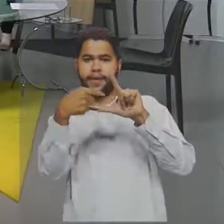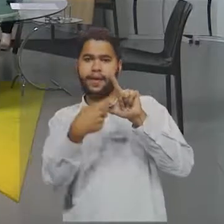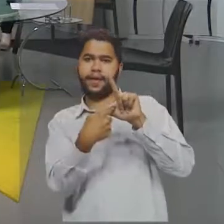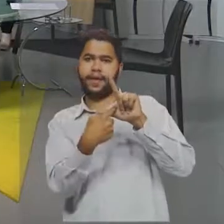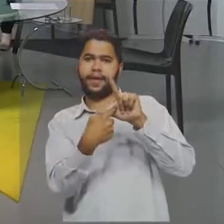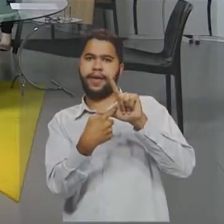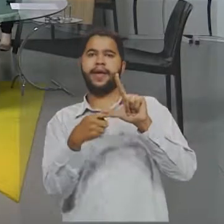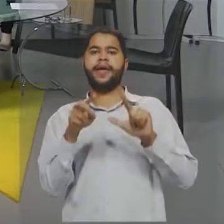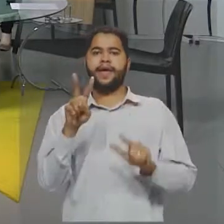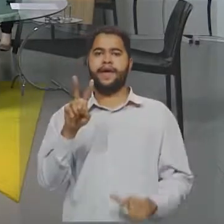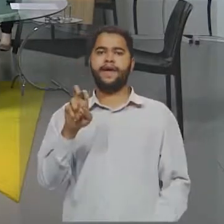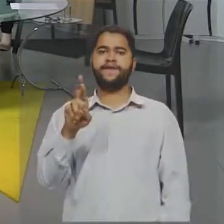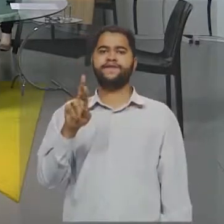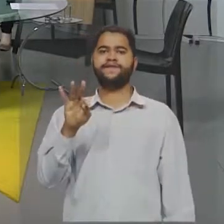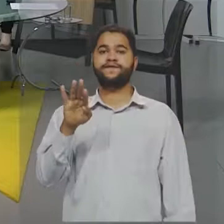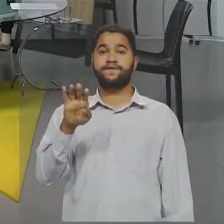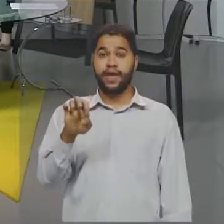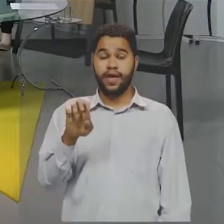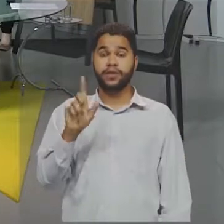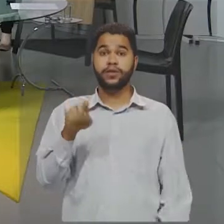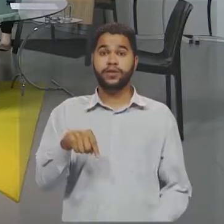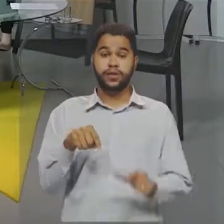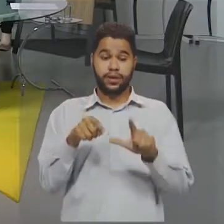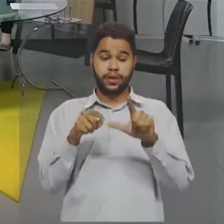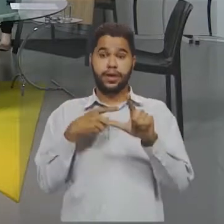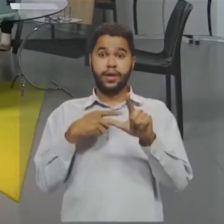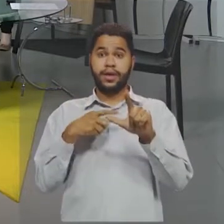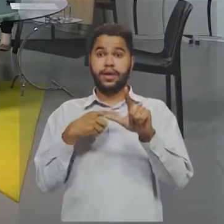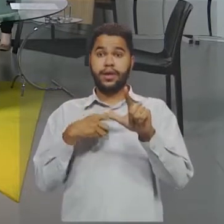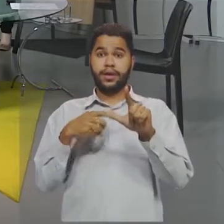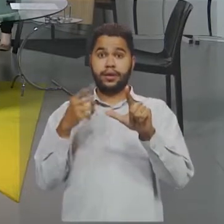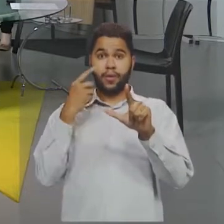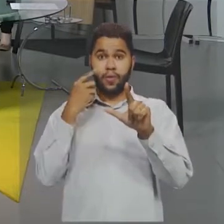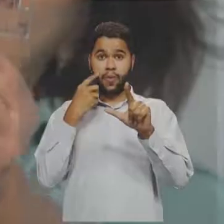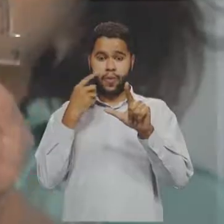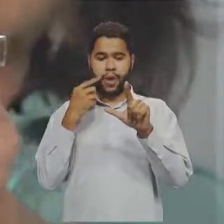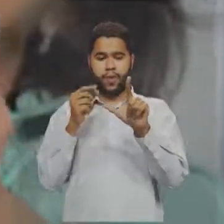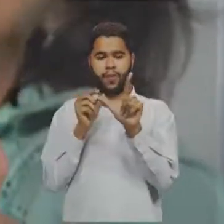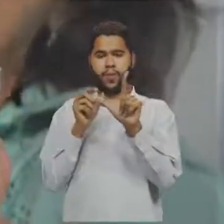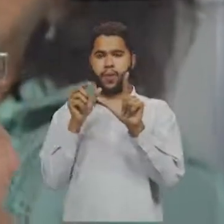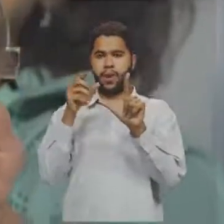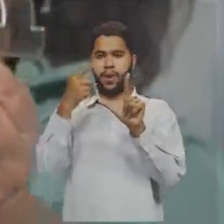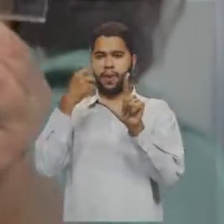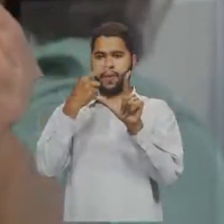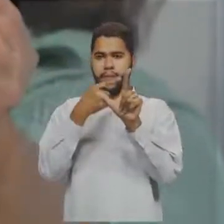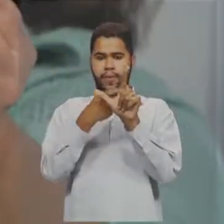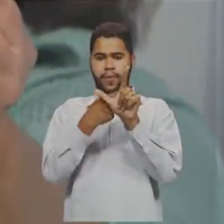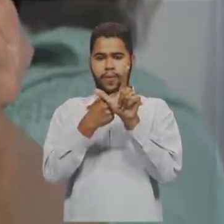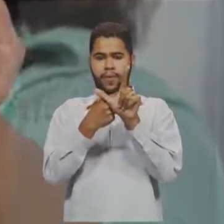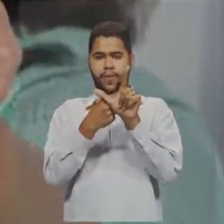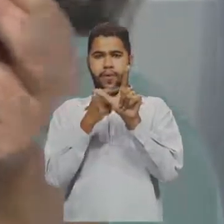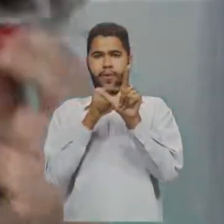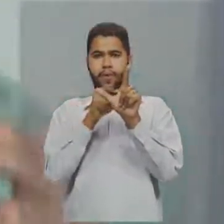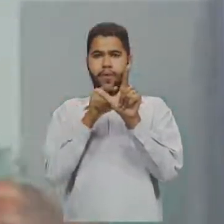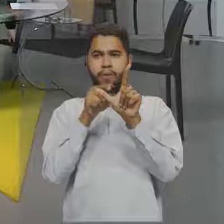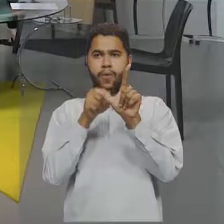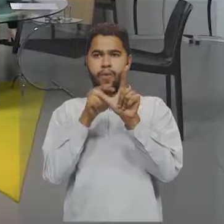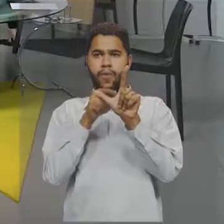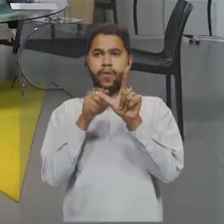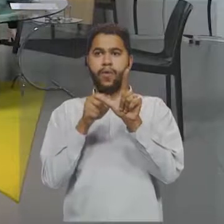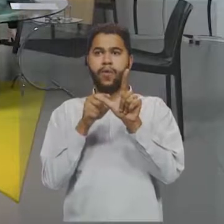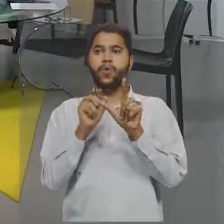o centro da base do transferidor tem que ficar, né, no vértice e um